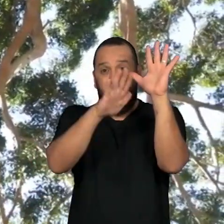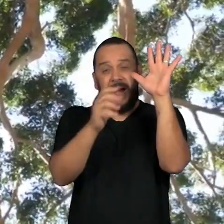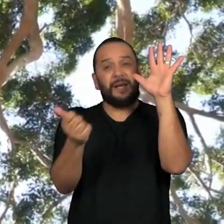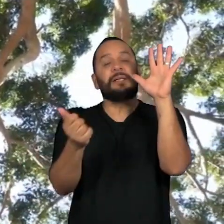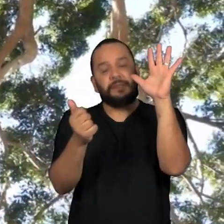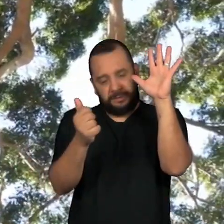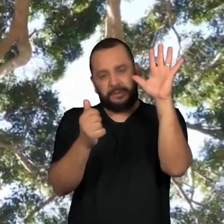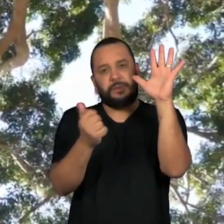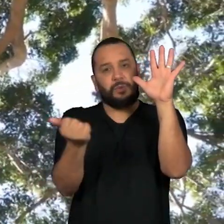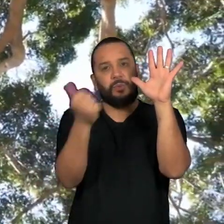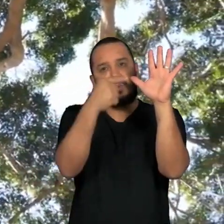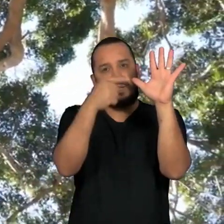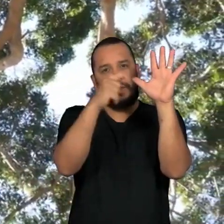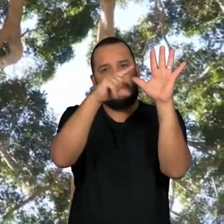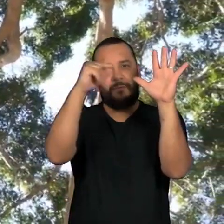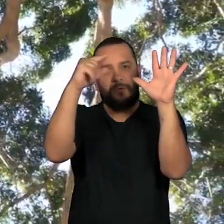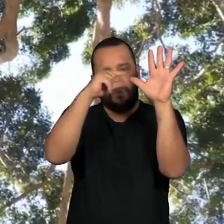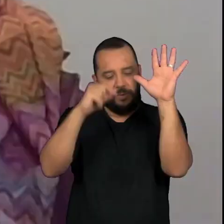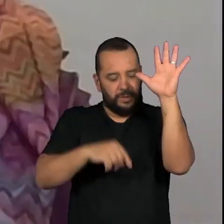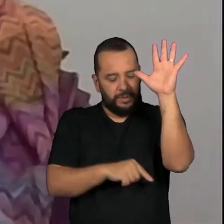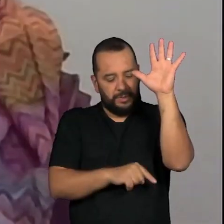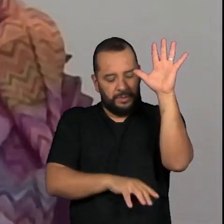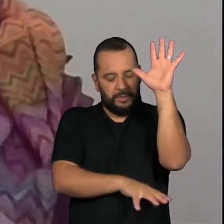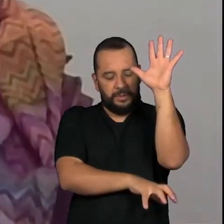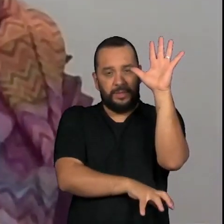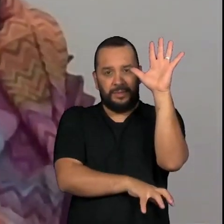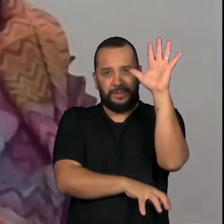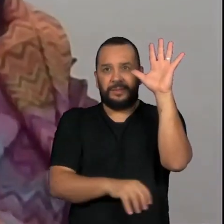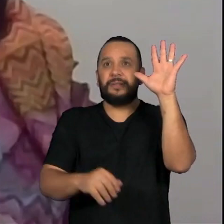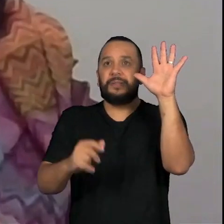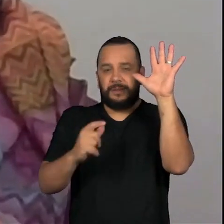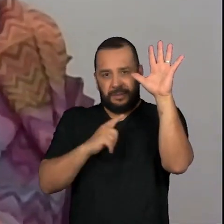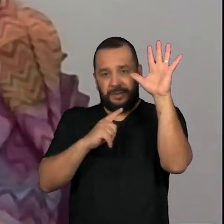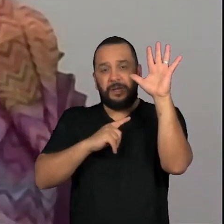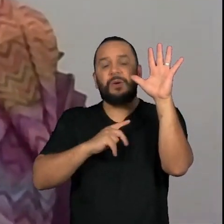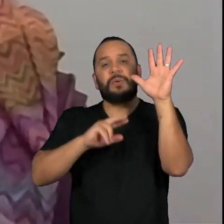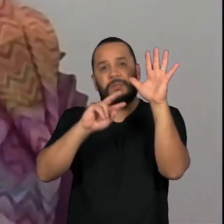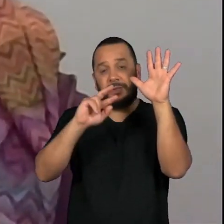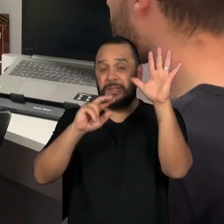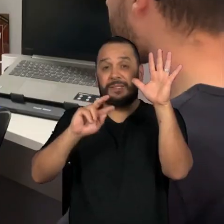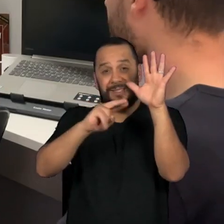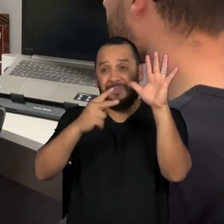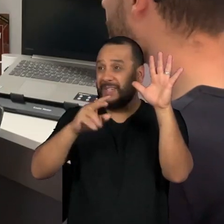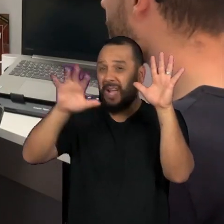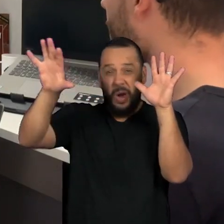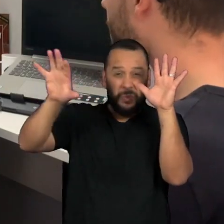capacidade menor de tirar o CO2 da atmosfera e colocar para a sua estrutura.